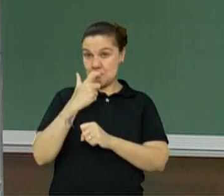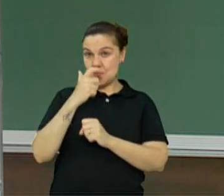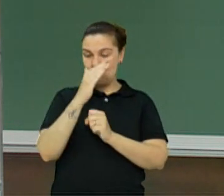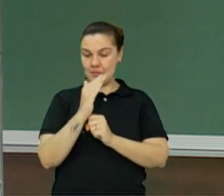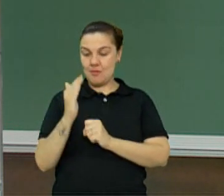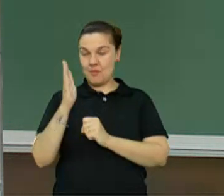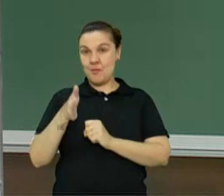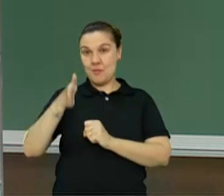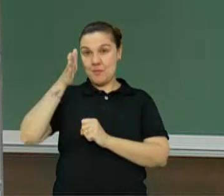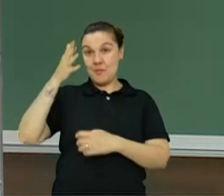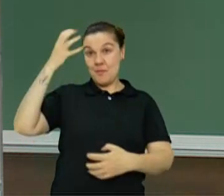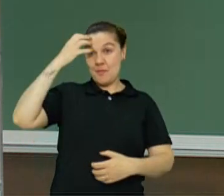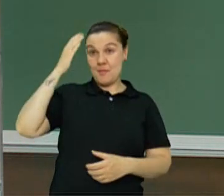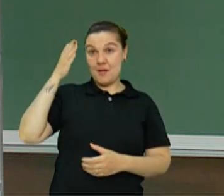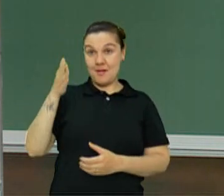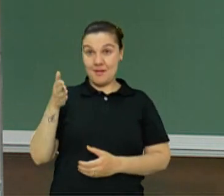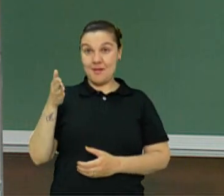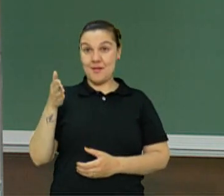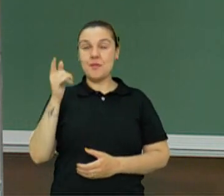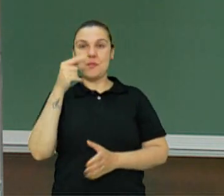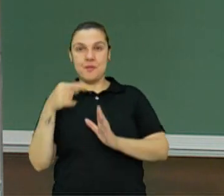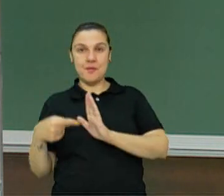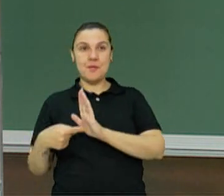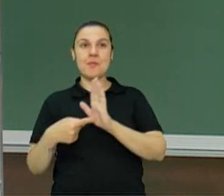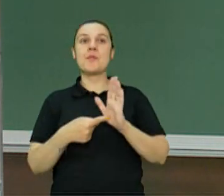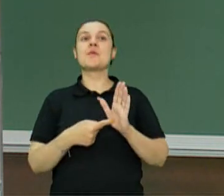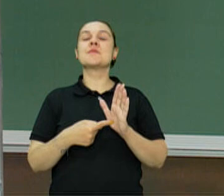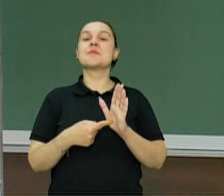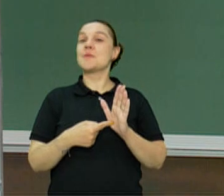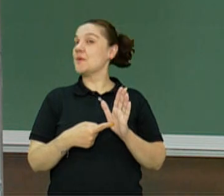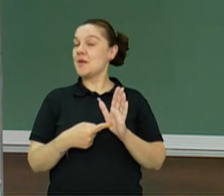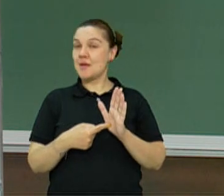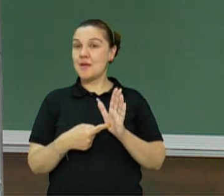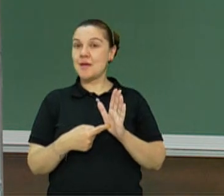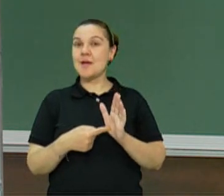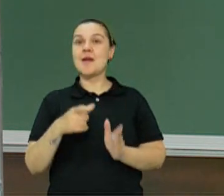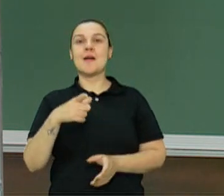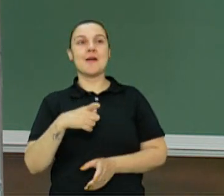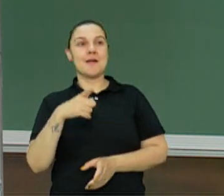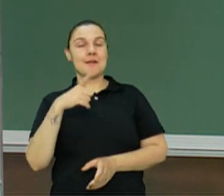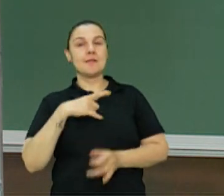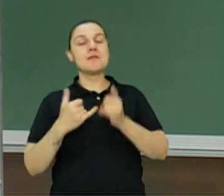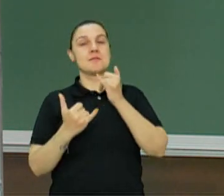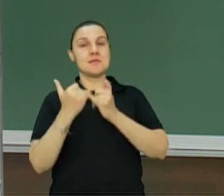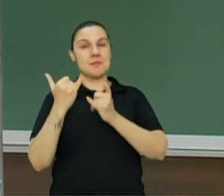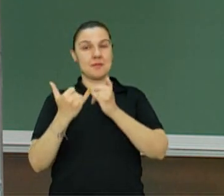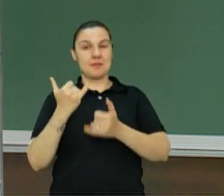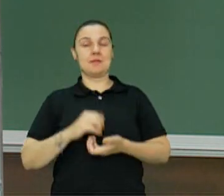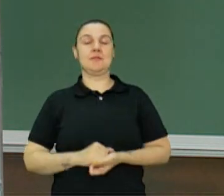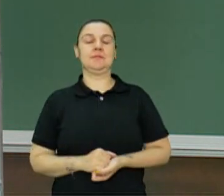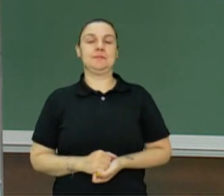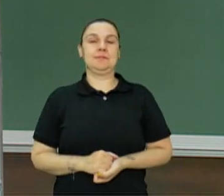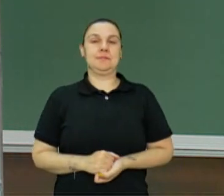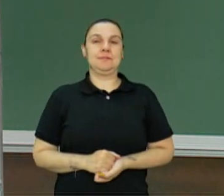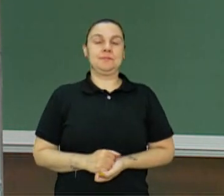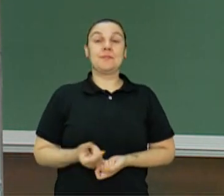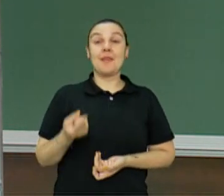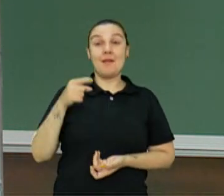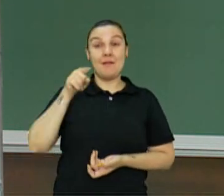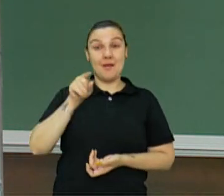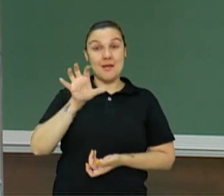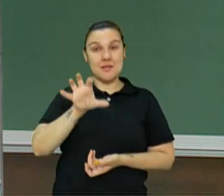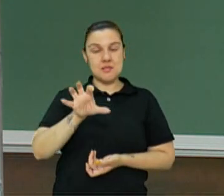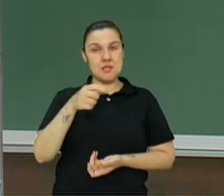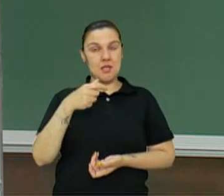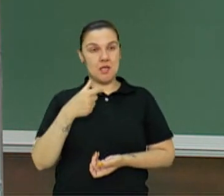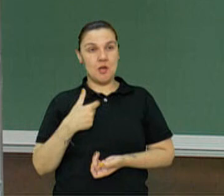e o surgimento do chimpanzé, nos mostram que eles possuem uma similaridade. Desta forma,